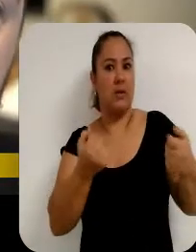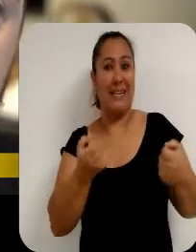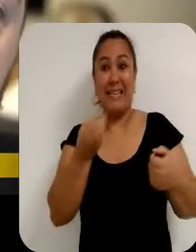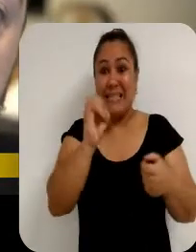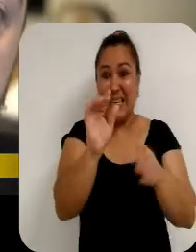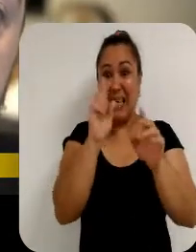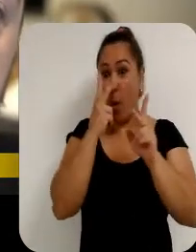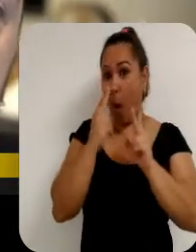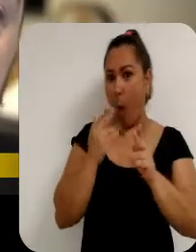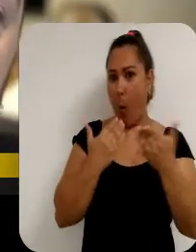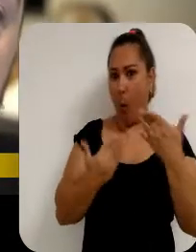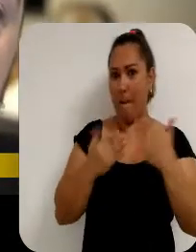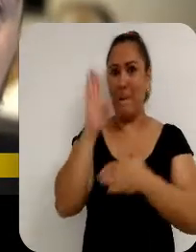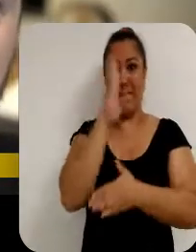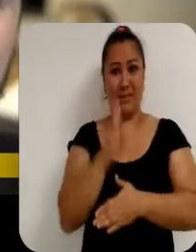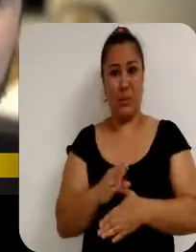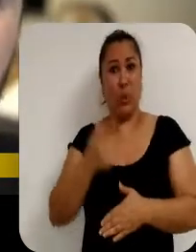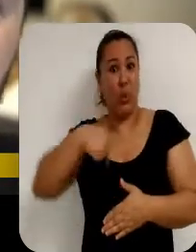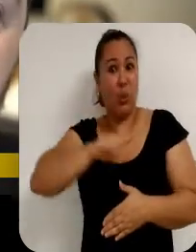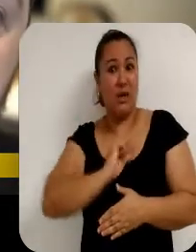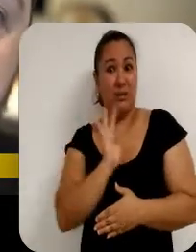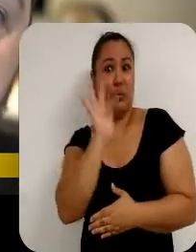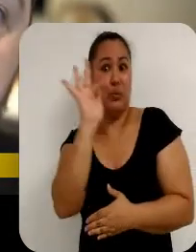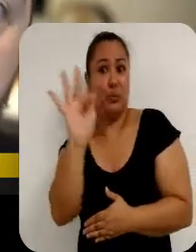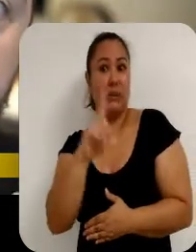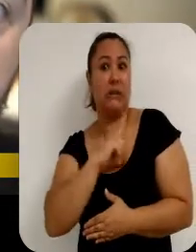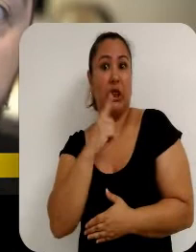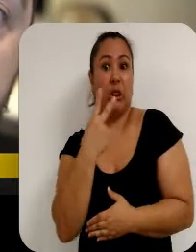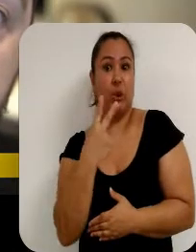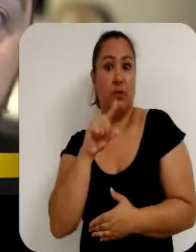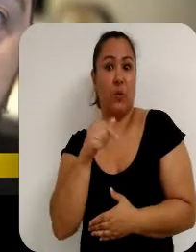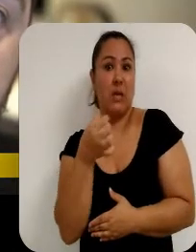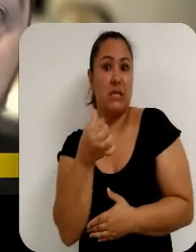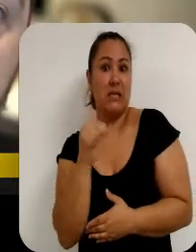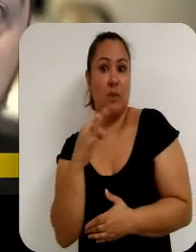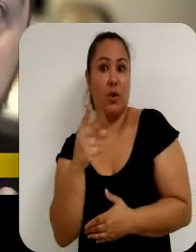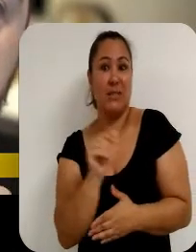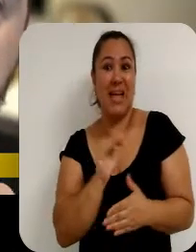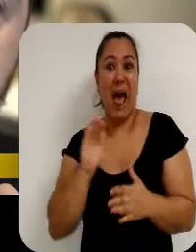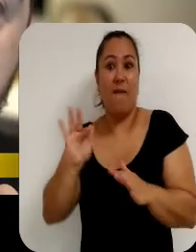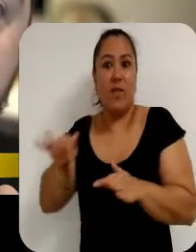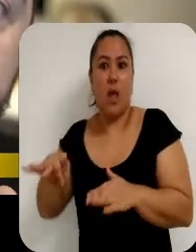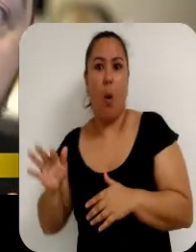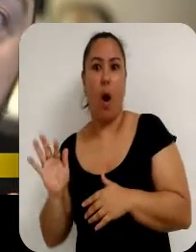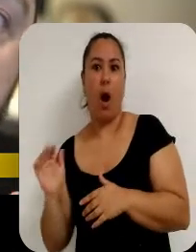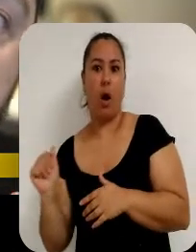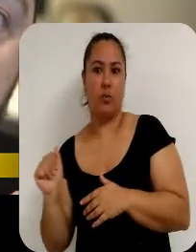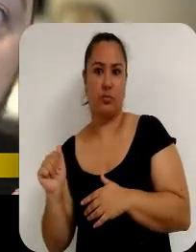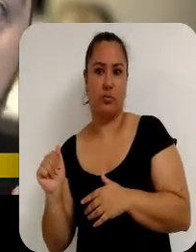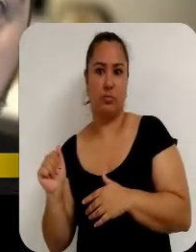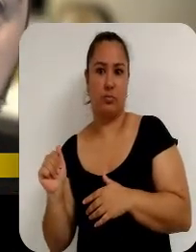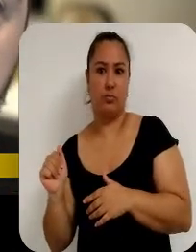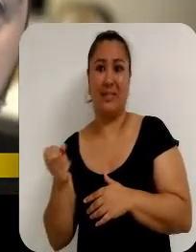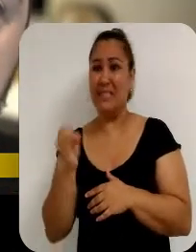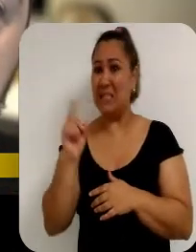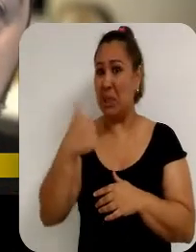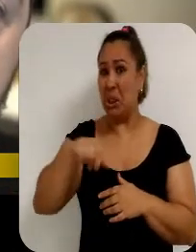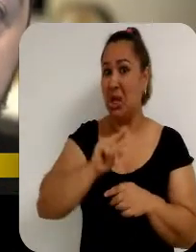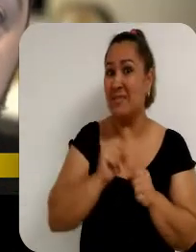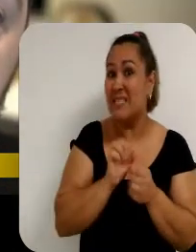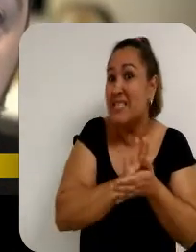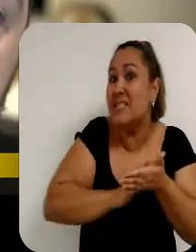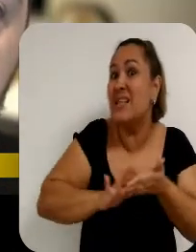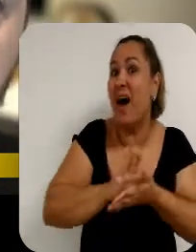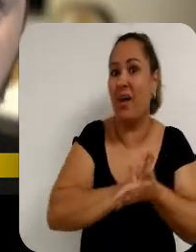2,6 milhões de brasileiros mortos até agosto. Isso é o que a gente espera se a gente não fizesse nada aqui. E a gente felizmente